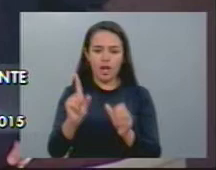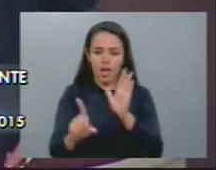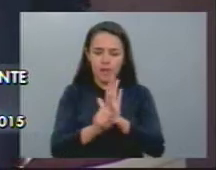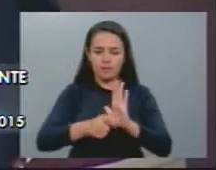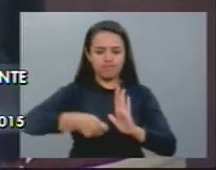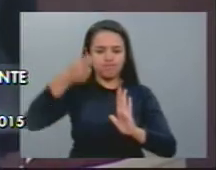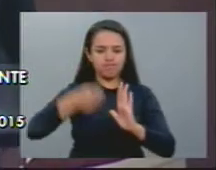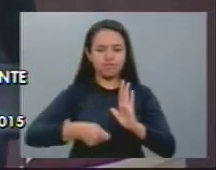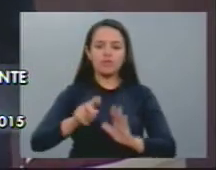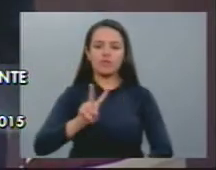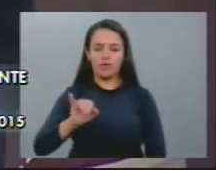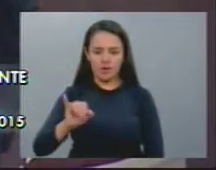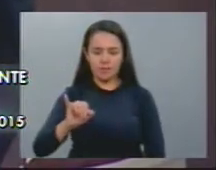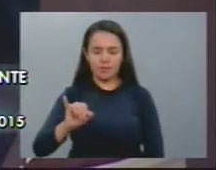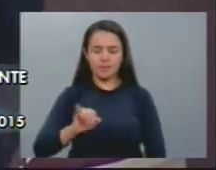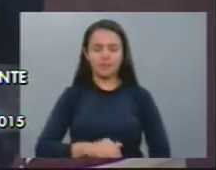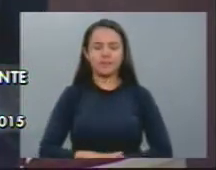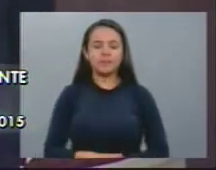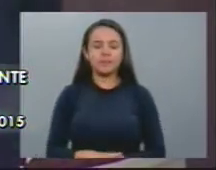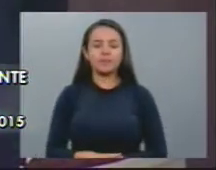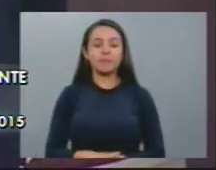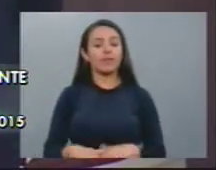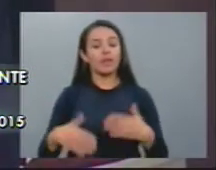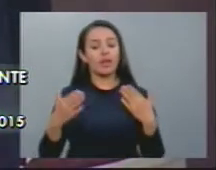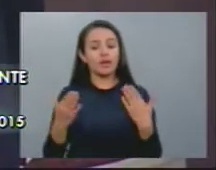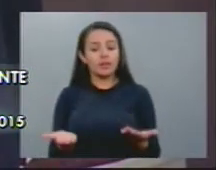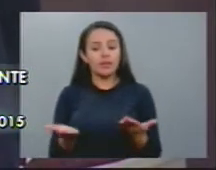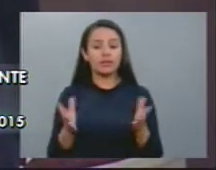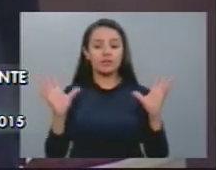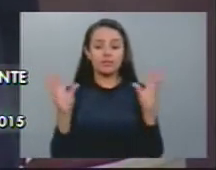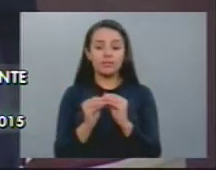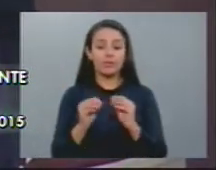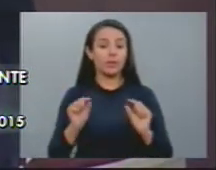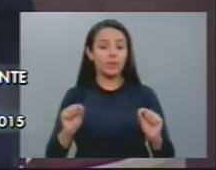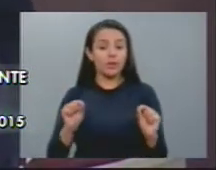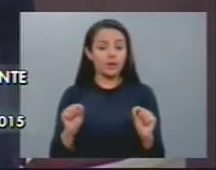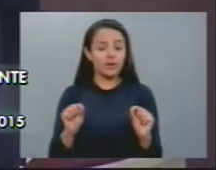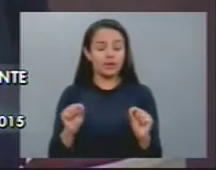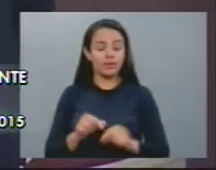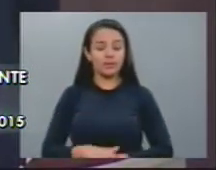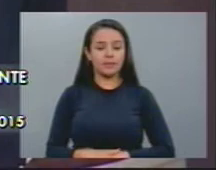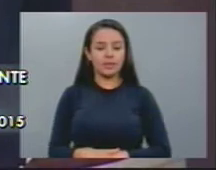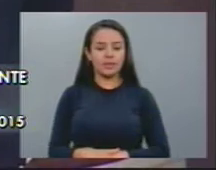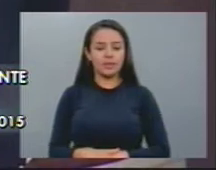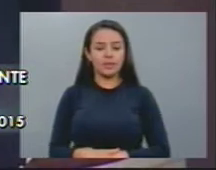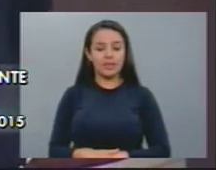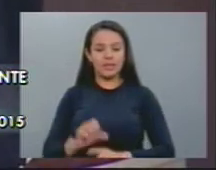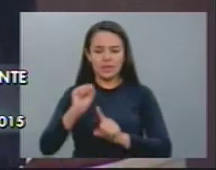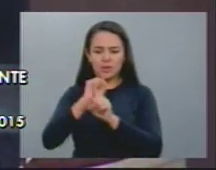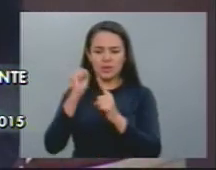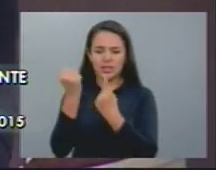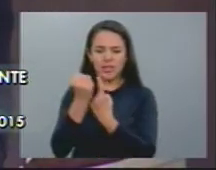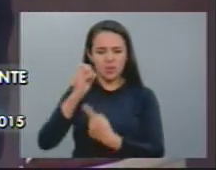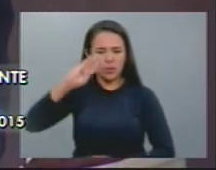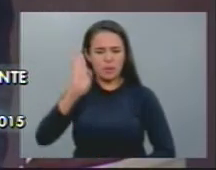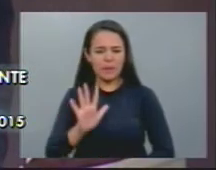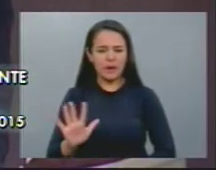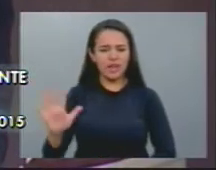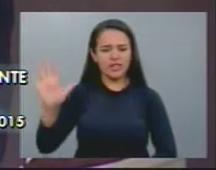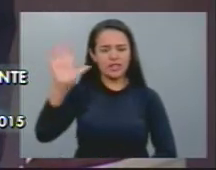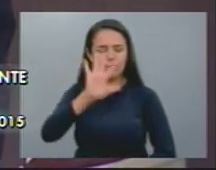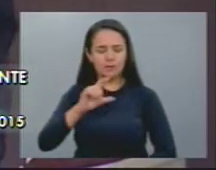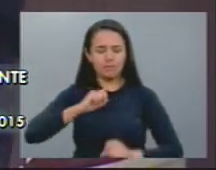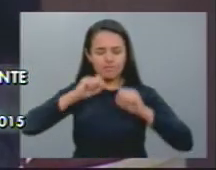a ministra Carmen Lúcia. Portanto, eu queria finalizar dizendo isso. Num momento e num dia em que a sociedade brasileira